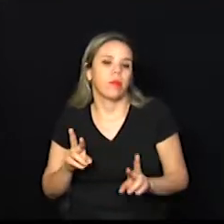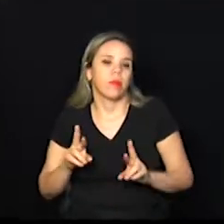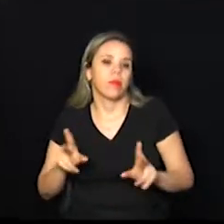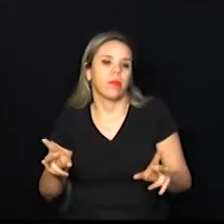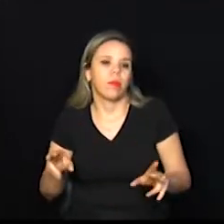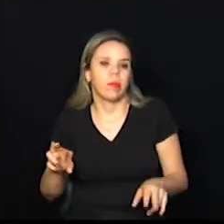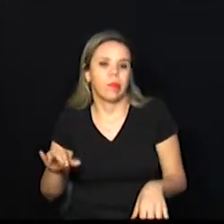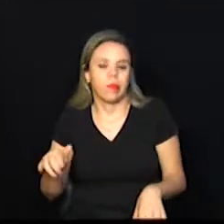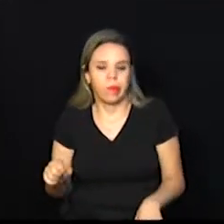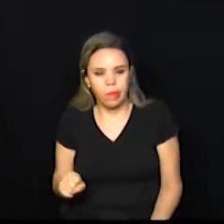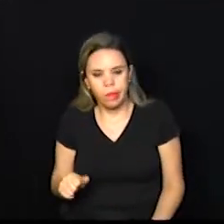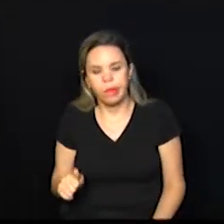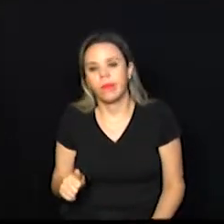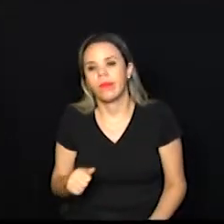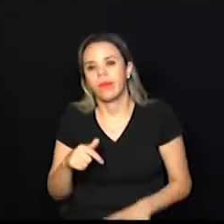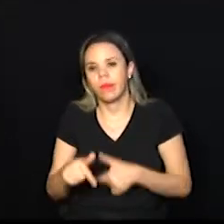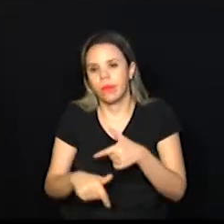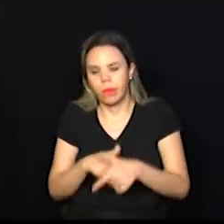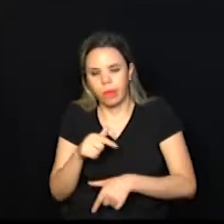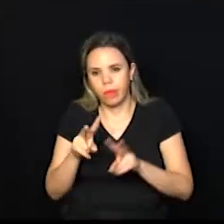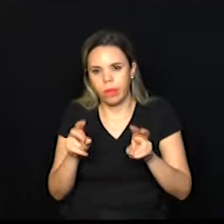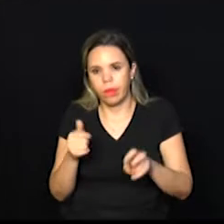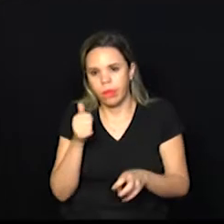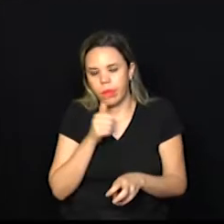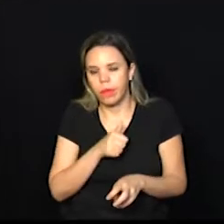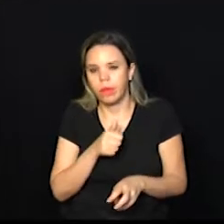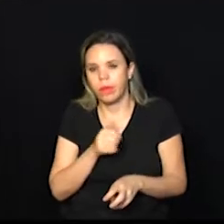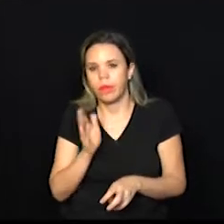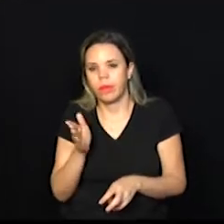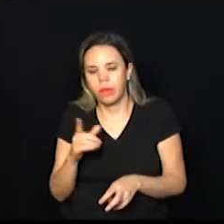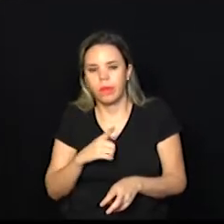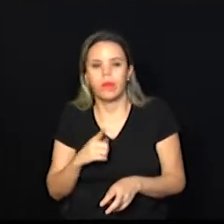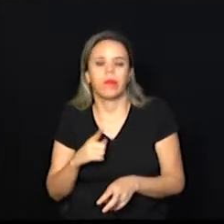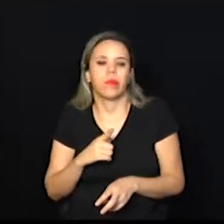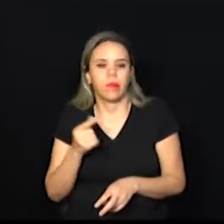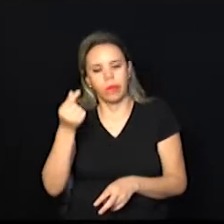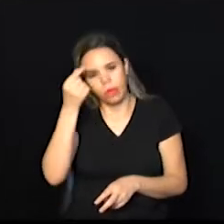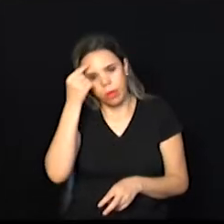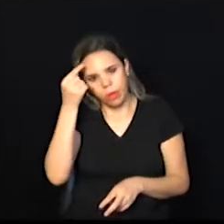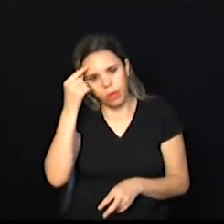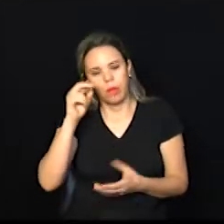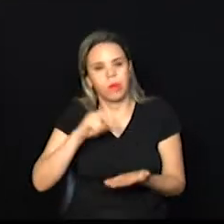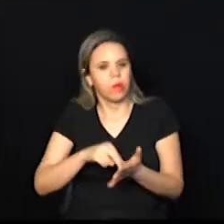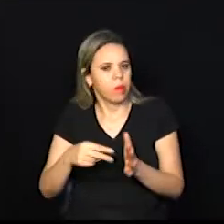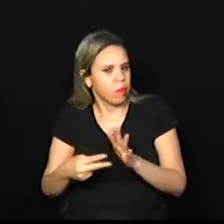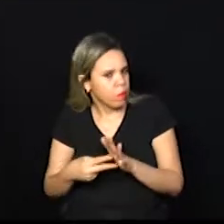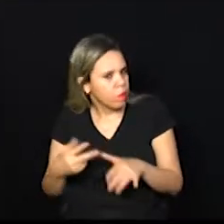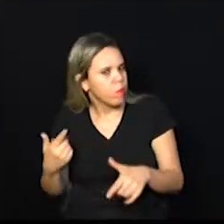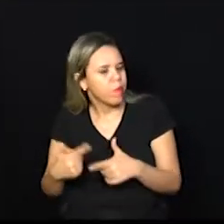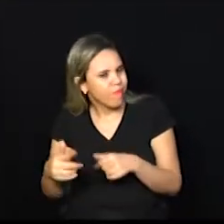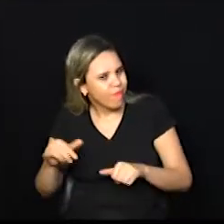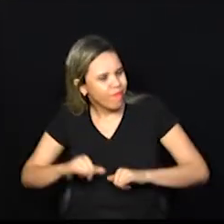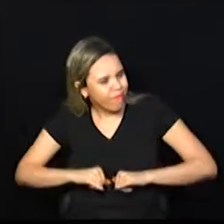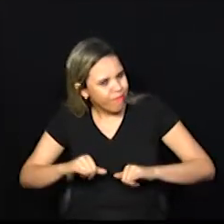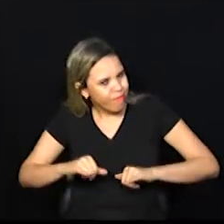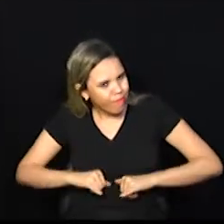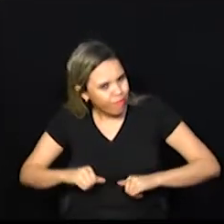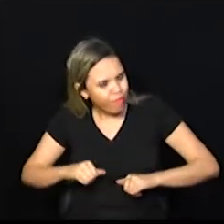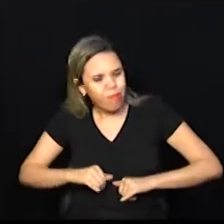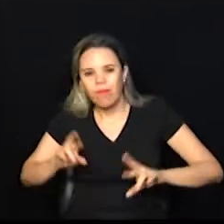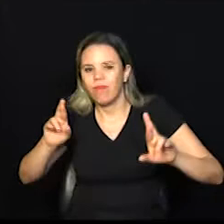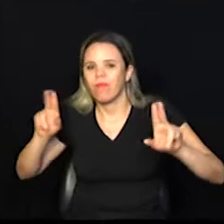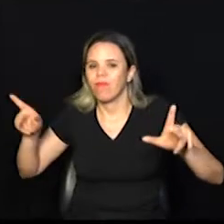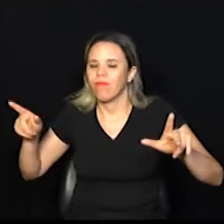do CREAS. Ele trabalha a questão da mulher, que já vem conscientizada do que ela passou. Então, assim, o que existe de diferença?